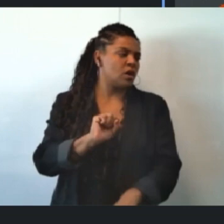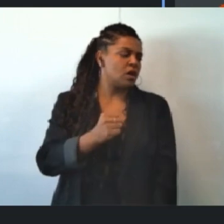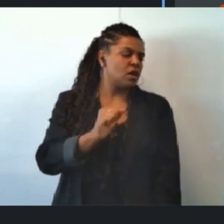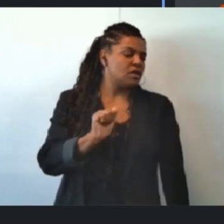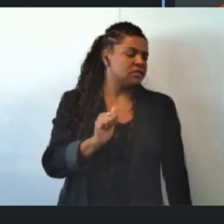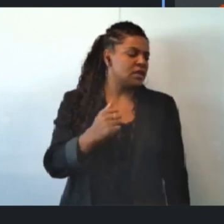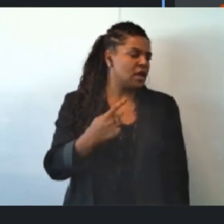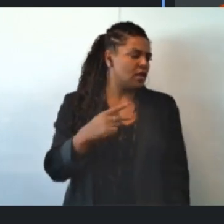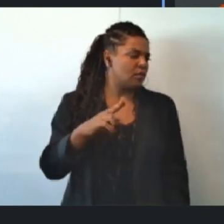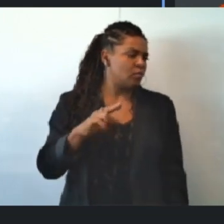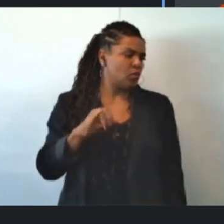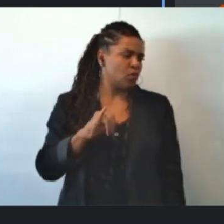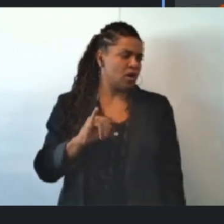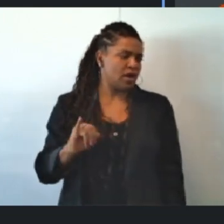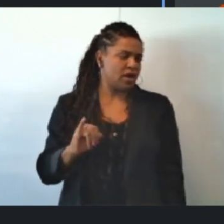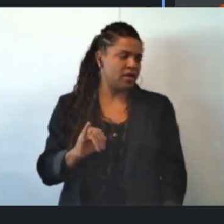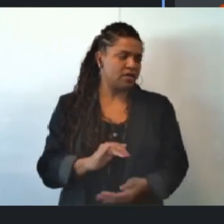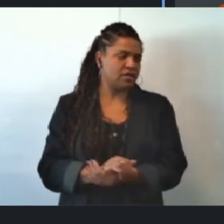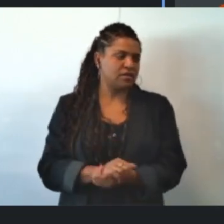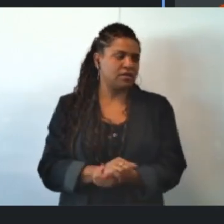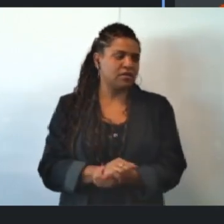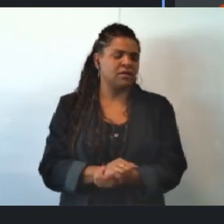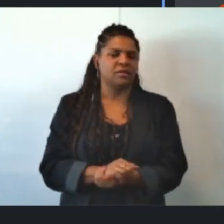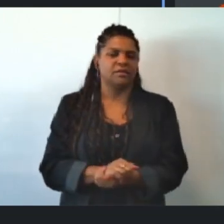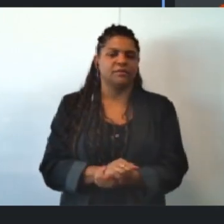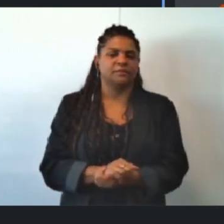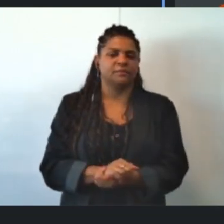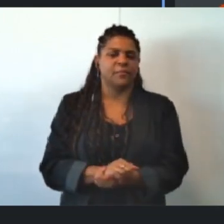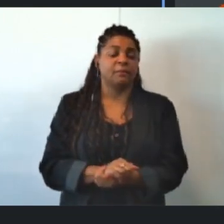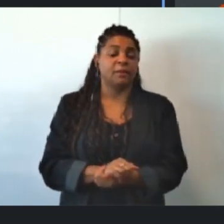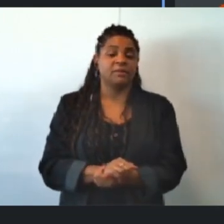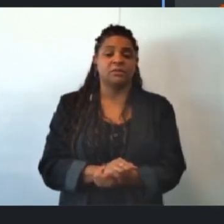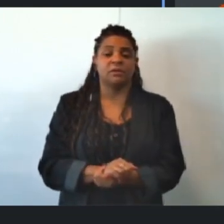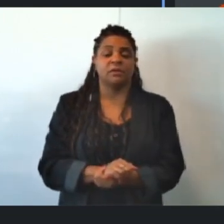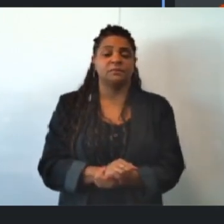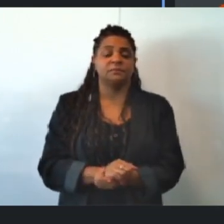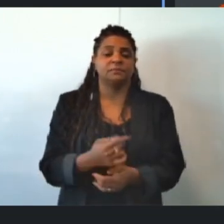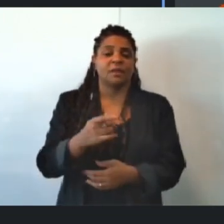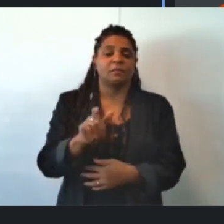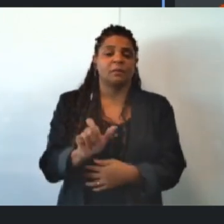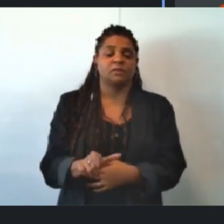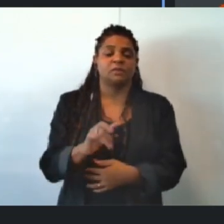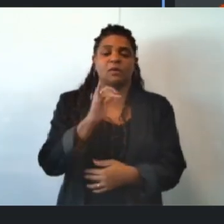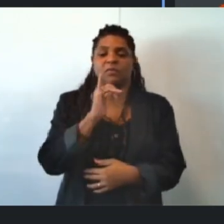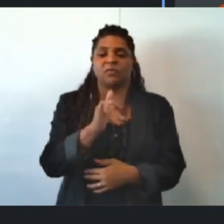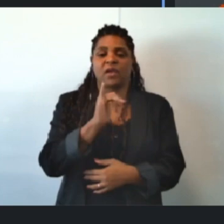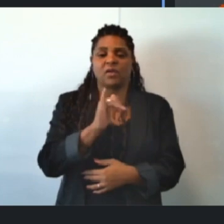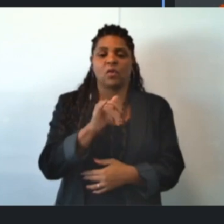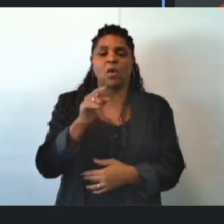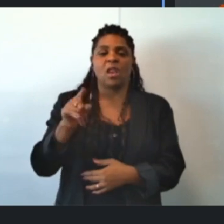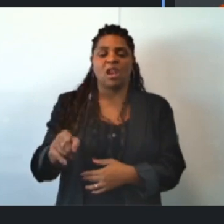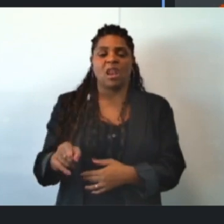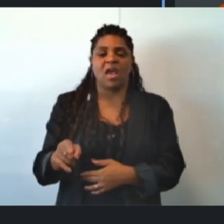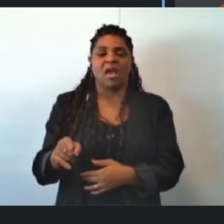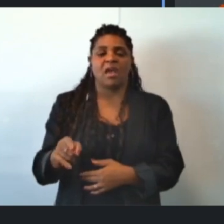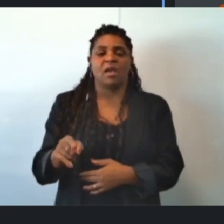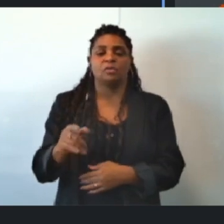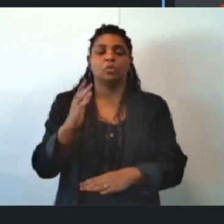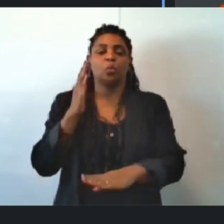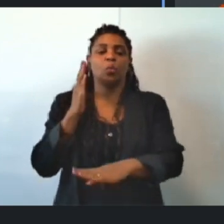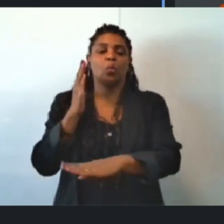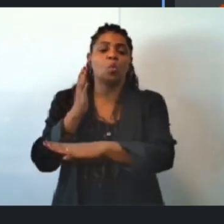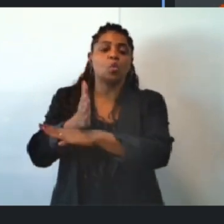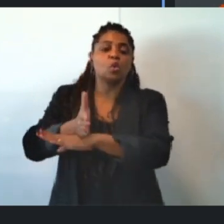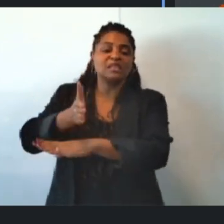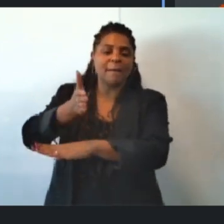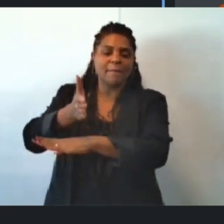justamente, desculpe, alguém falou a respeito do cruzamento da linha para a esquerda, né, que são as 4 faixas. Então, quando